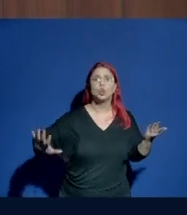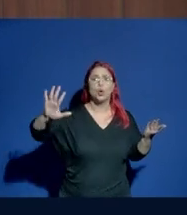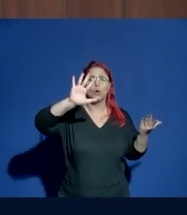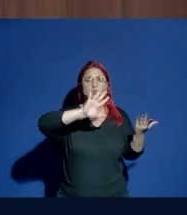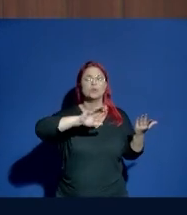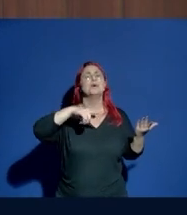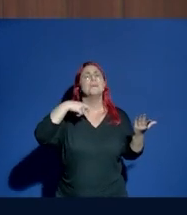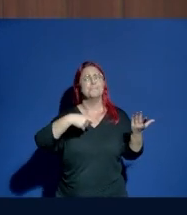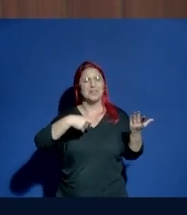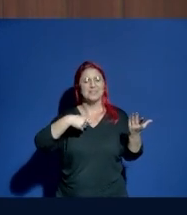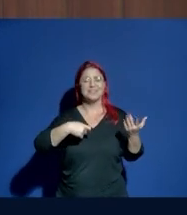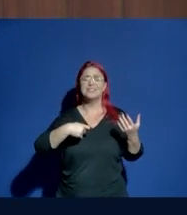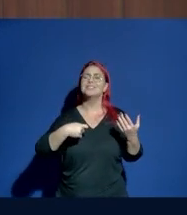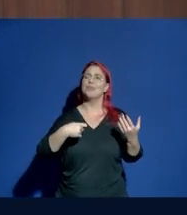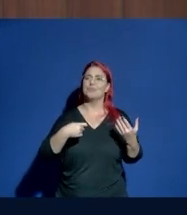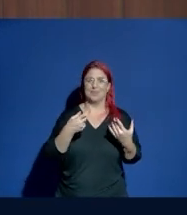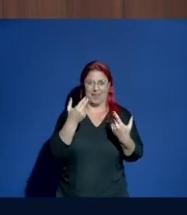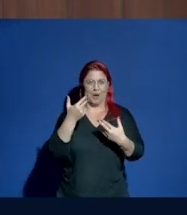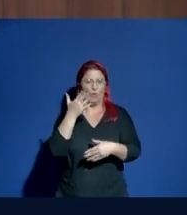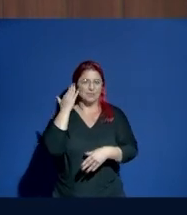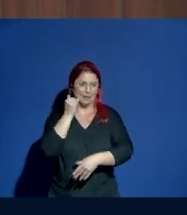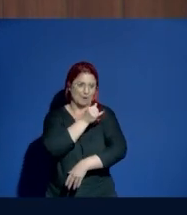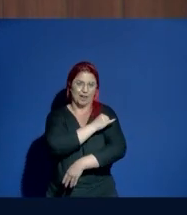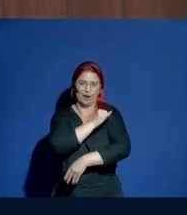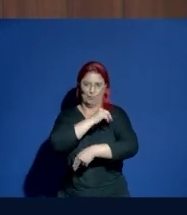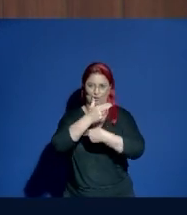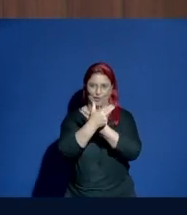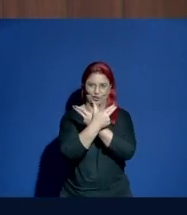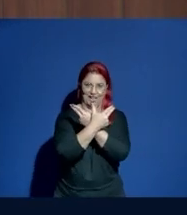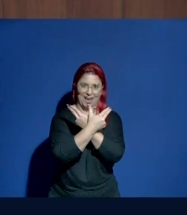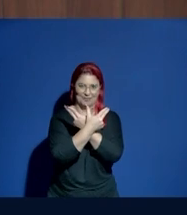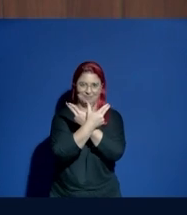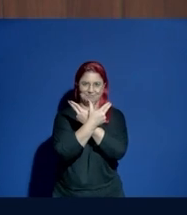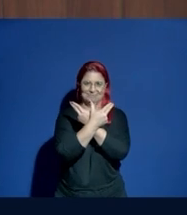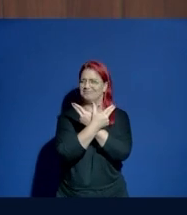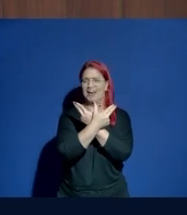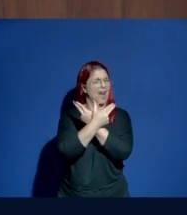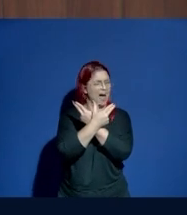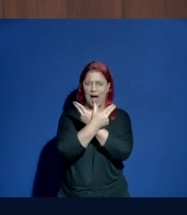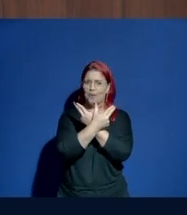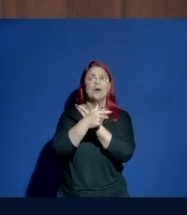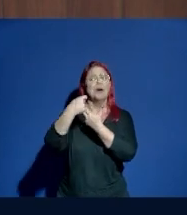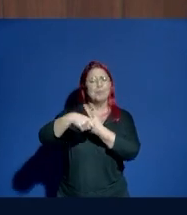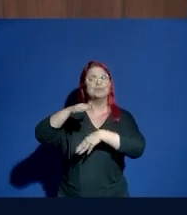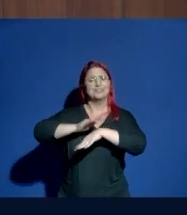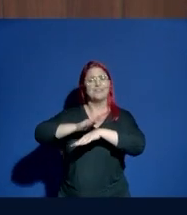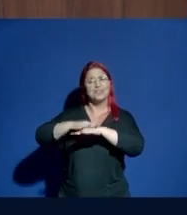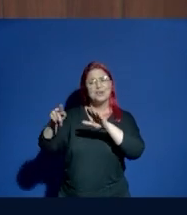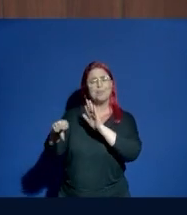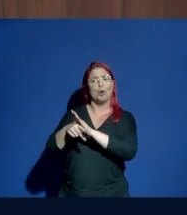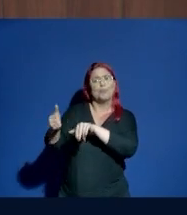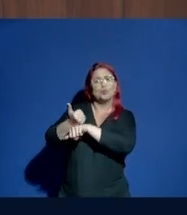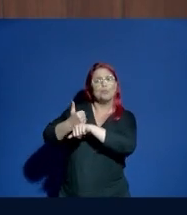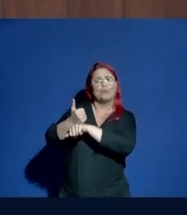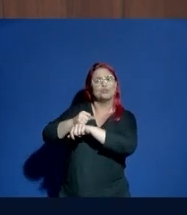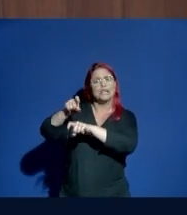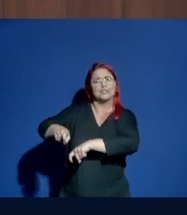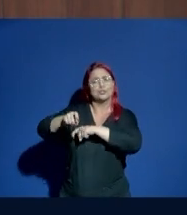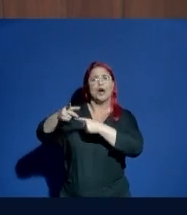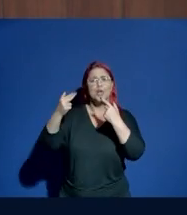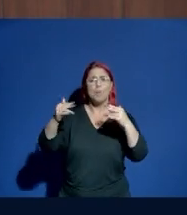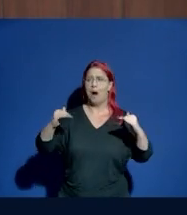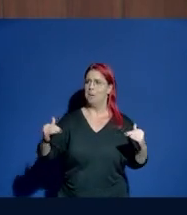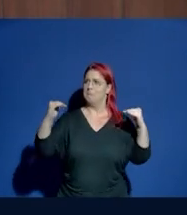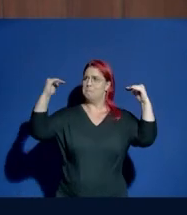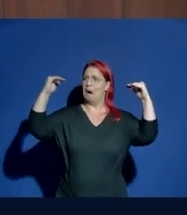a maior estátua Tá certo tem aquela do Rio de Janeiro lá do do Cristo Redentor o manopla lá botar uma do do Agricultor do produtor rural também na mesma